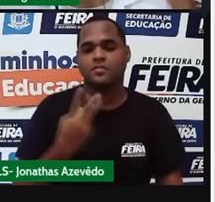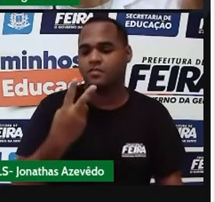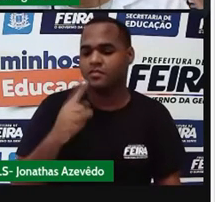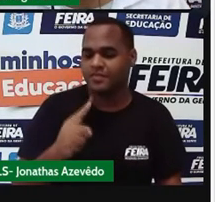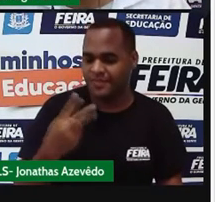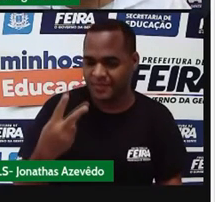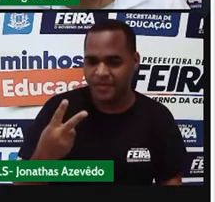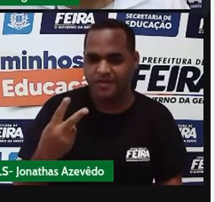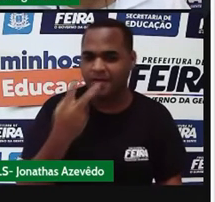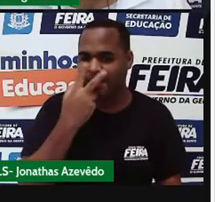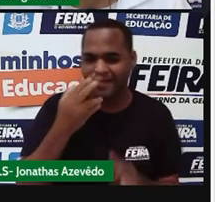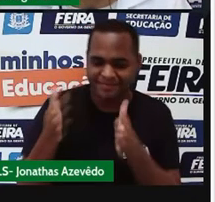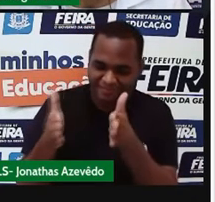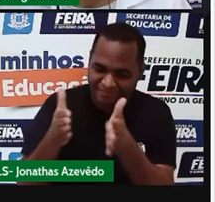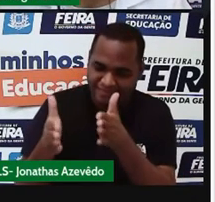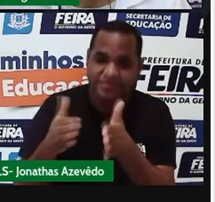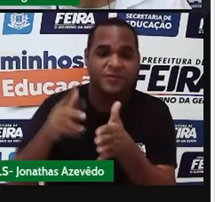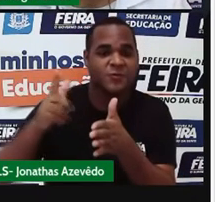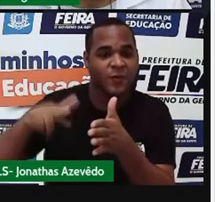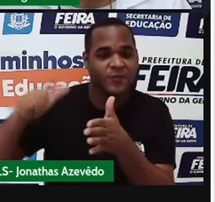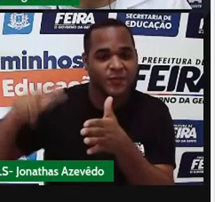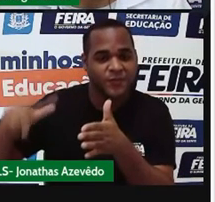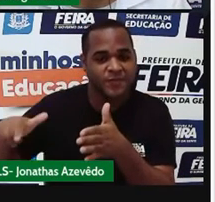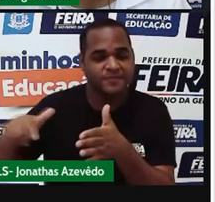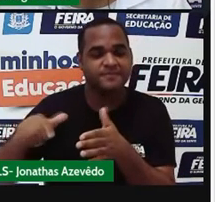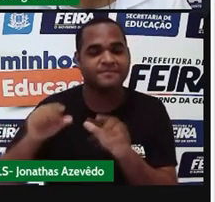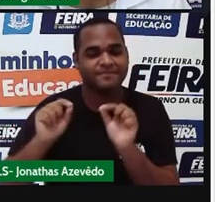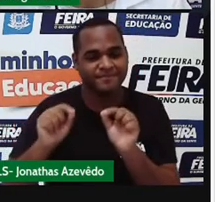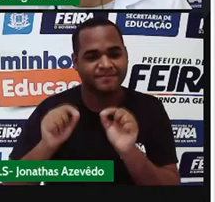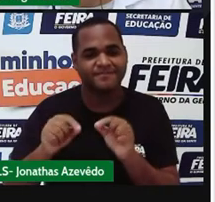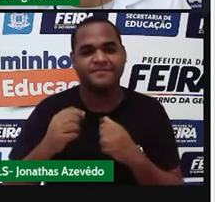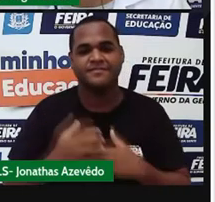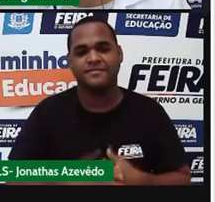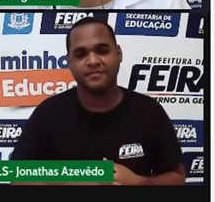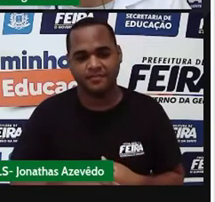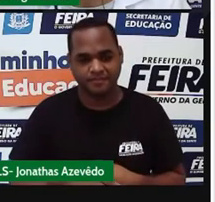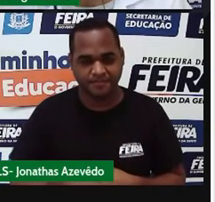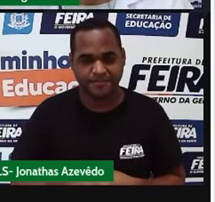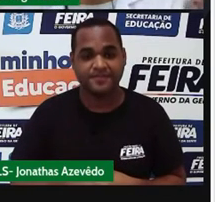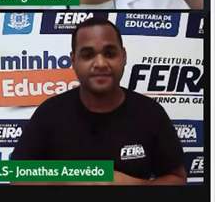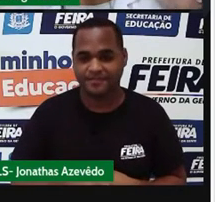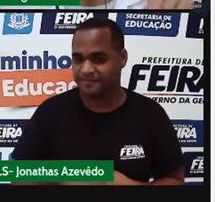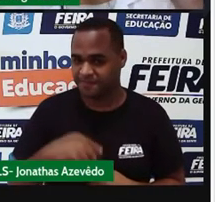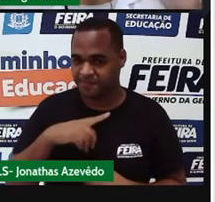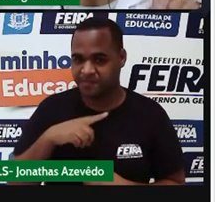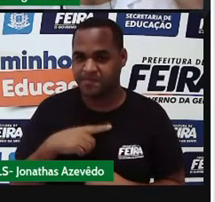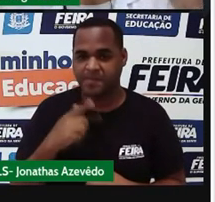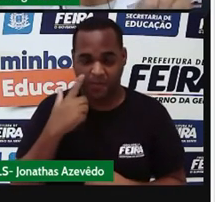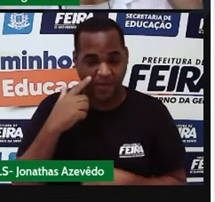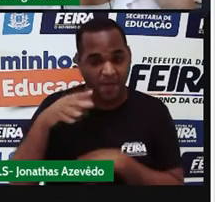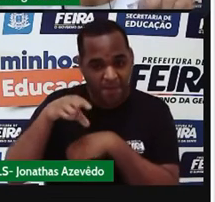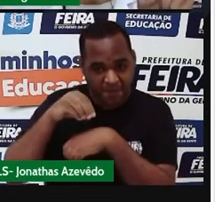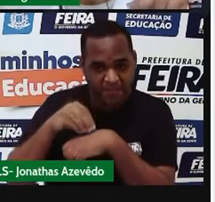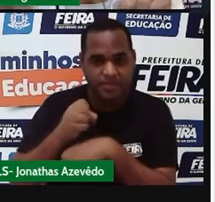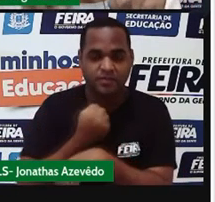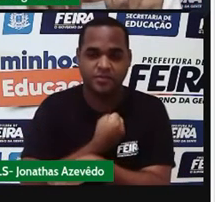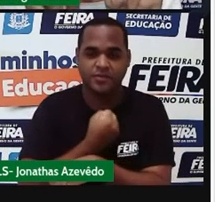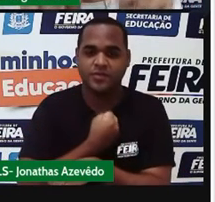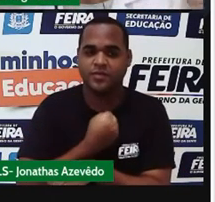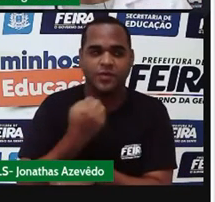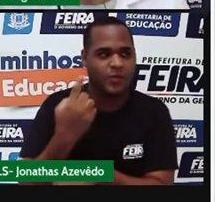é o algarismo que se repete e vai montar esse número aqui ó e vai dar você pega um né